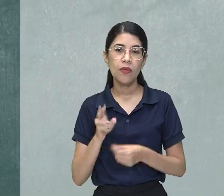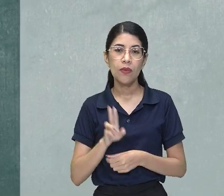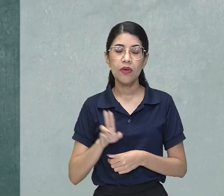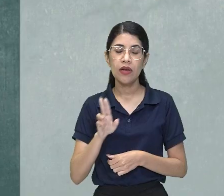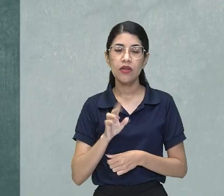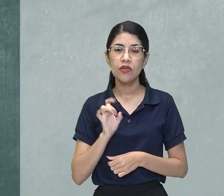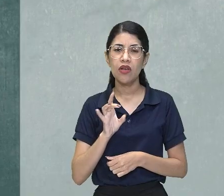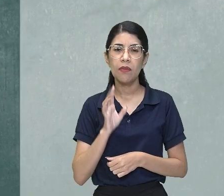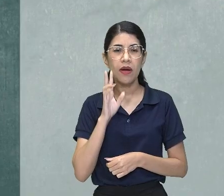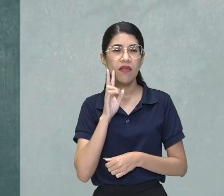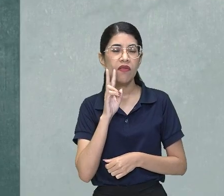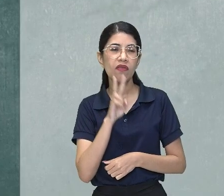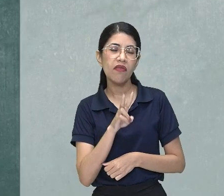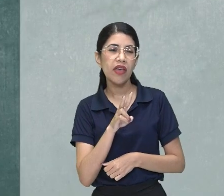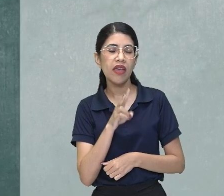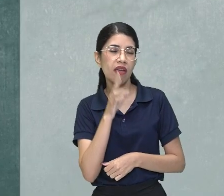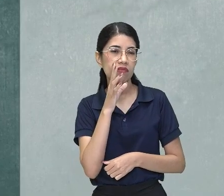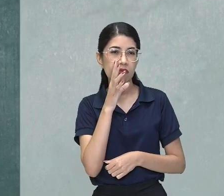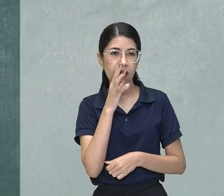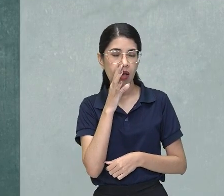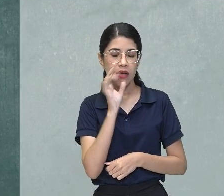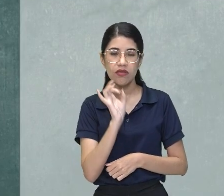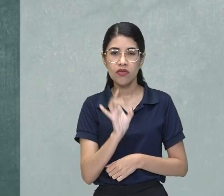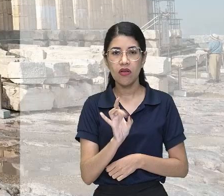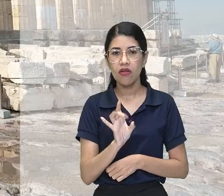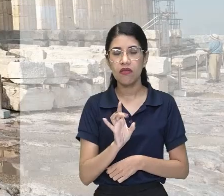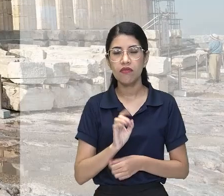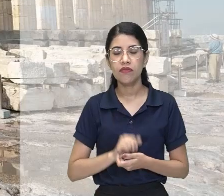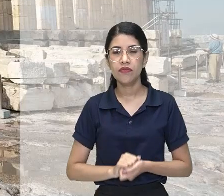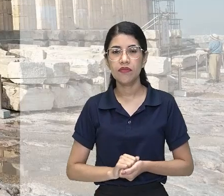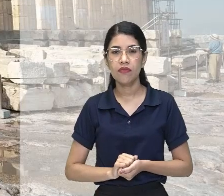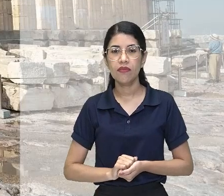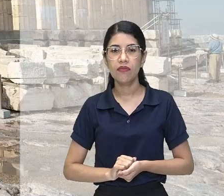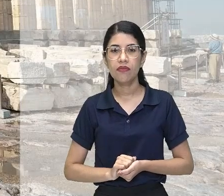de entretenimento, certo?